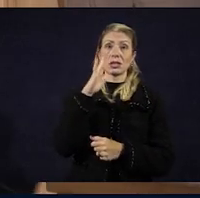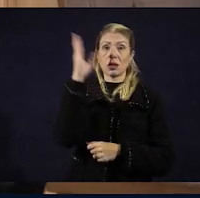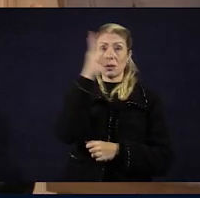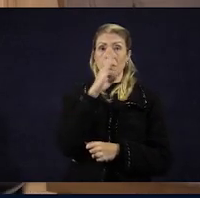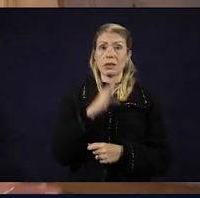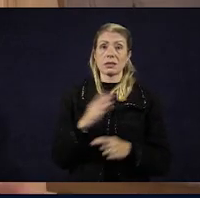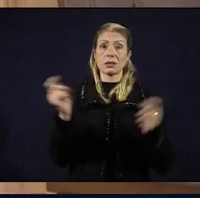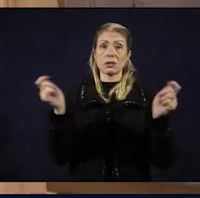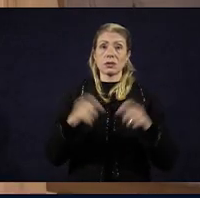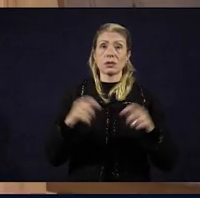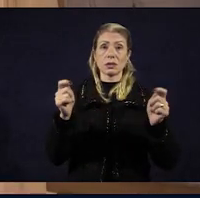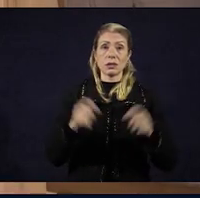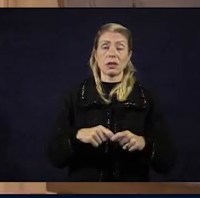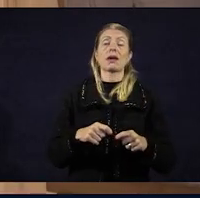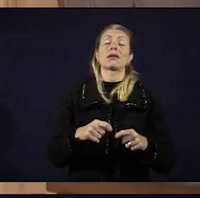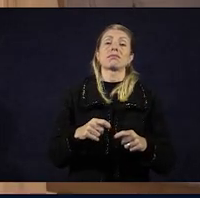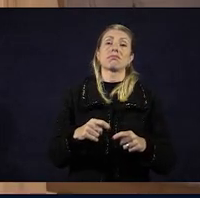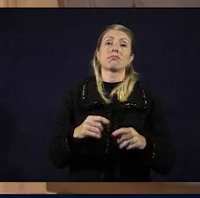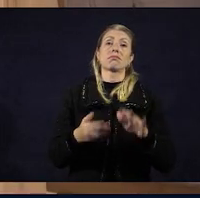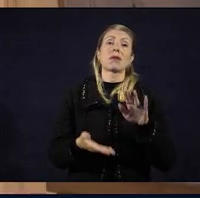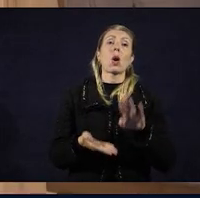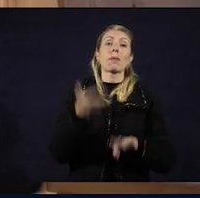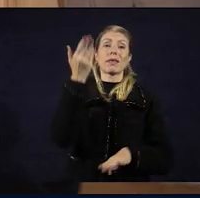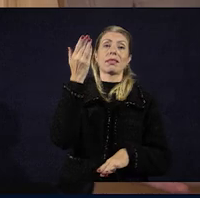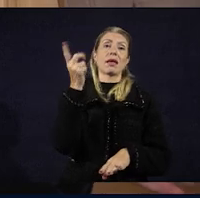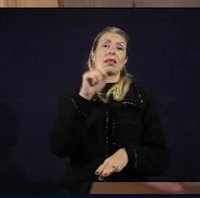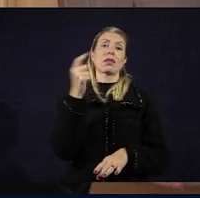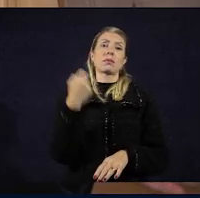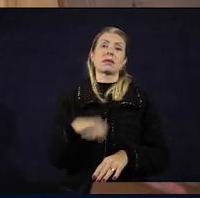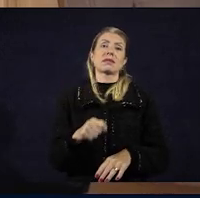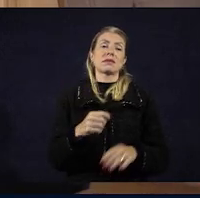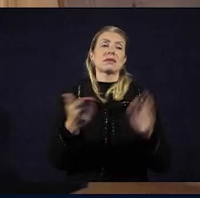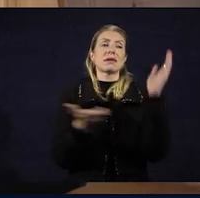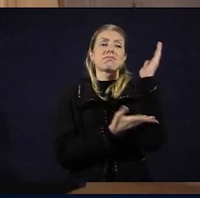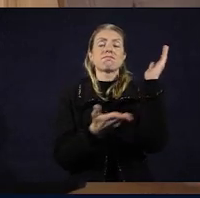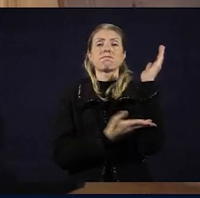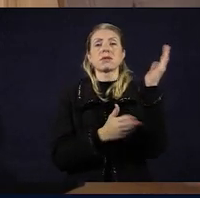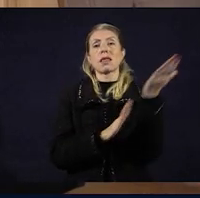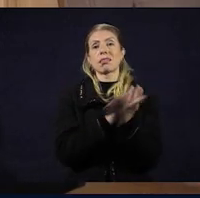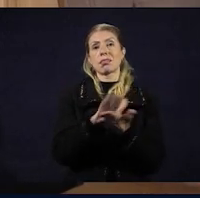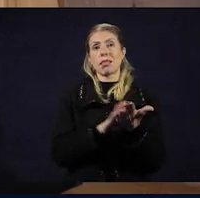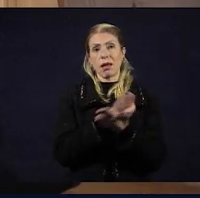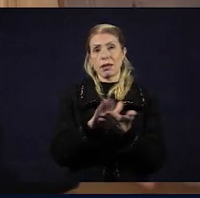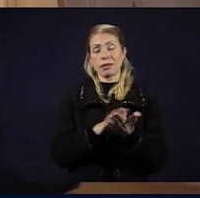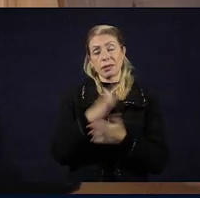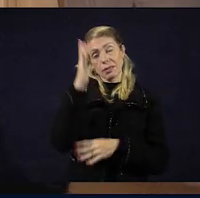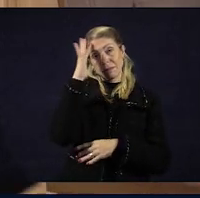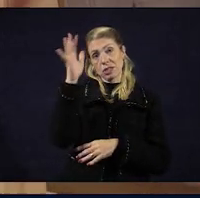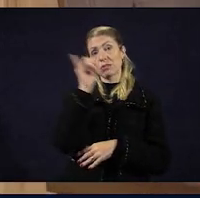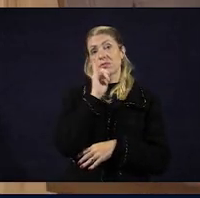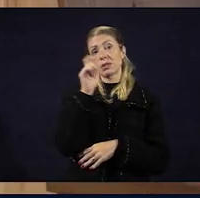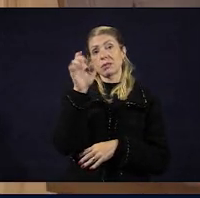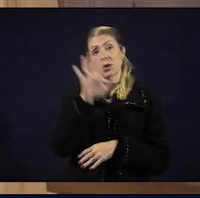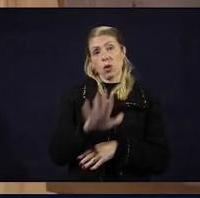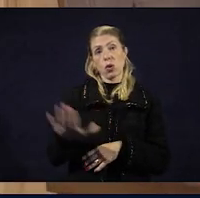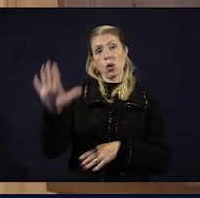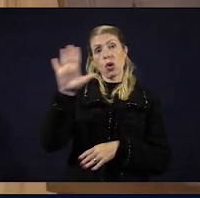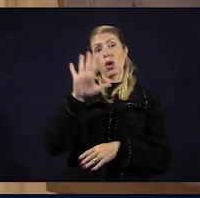produção dele sem precisar de nenhum hectare o segundo ponto é o fato ele vir de um resíduo então Na Comunidade Europeia por exemplo